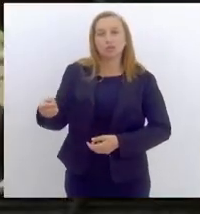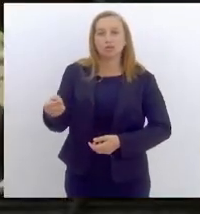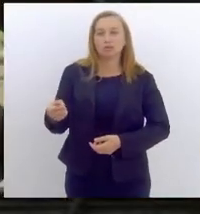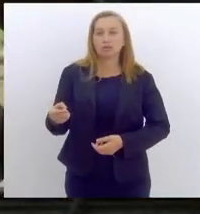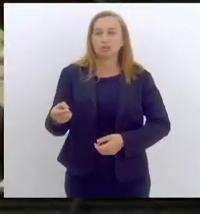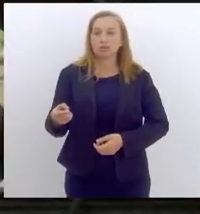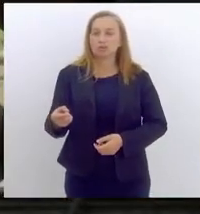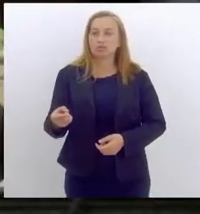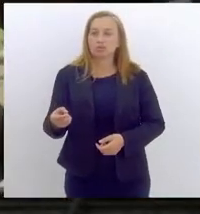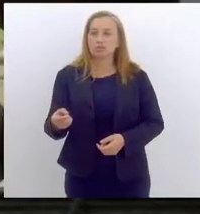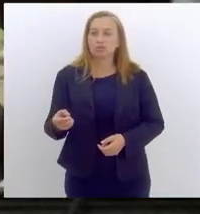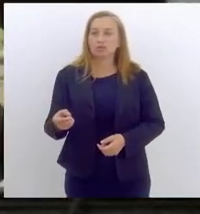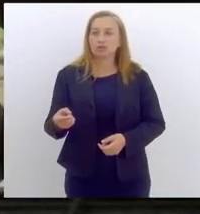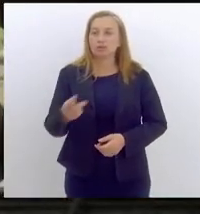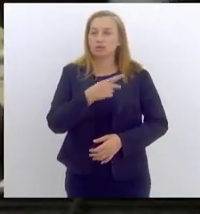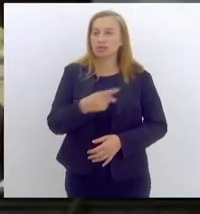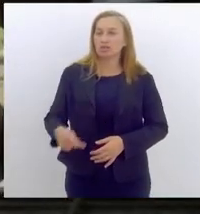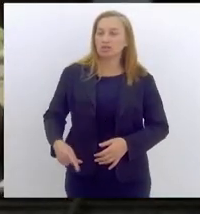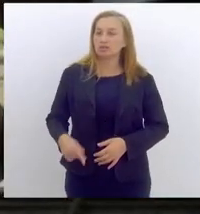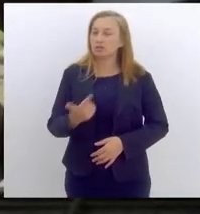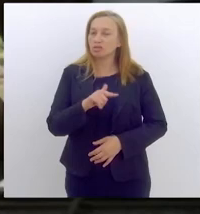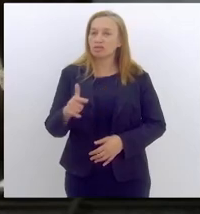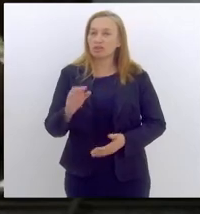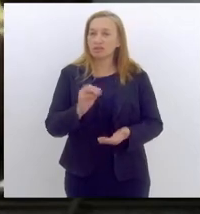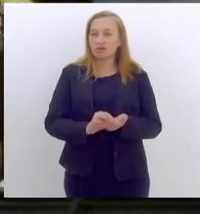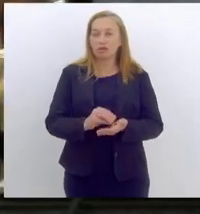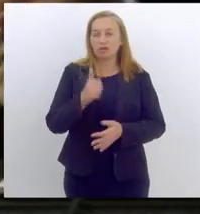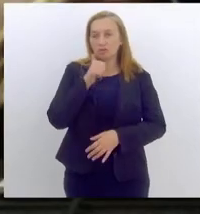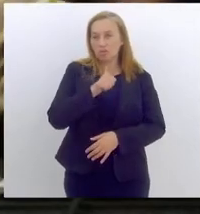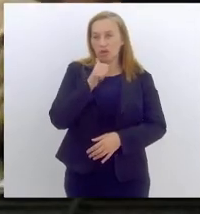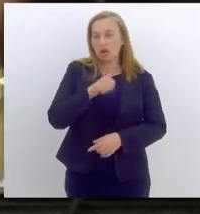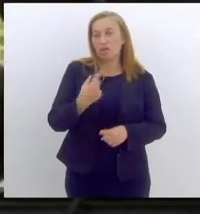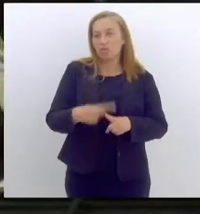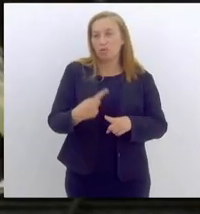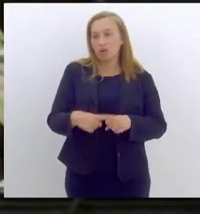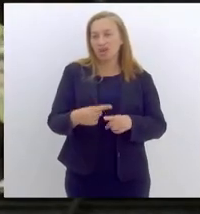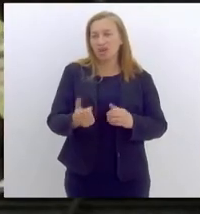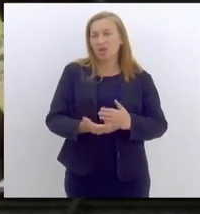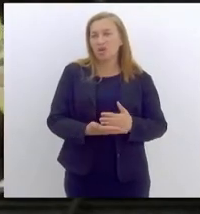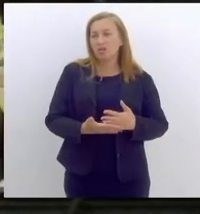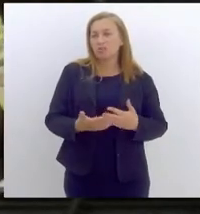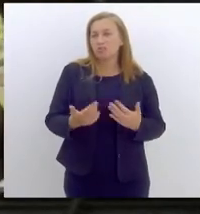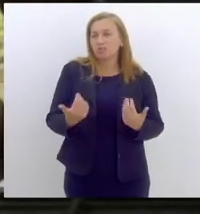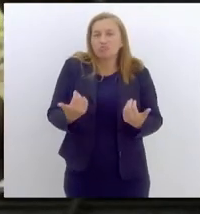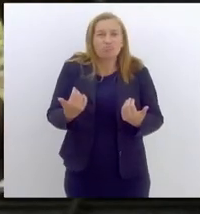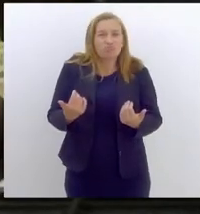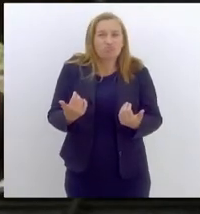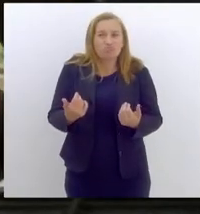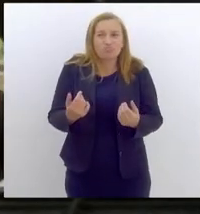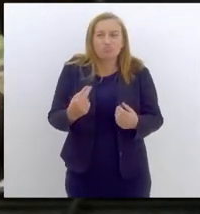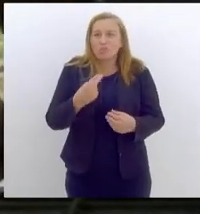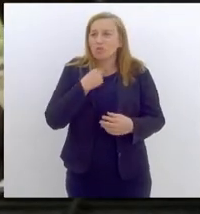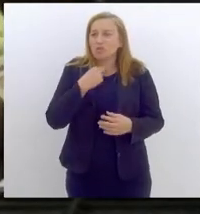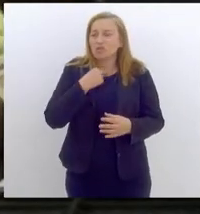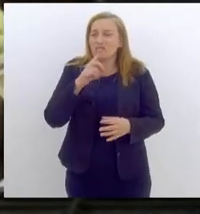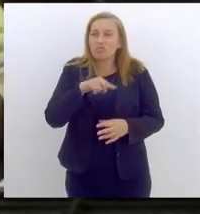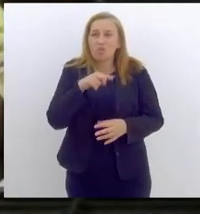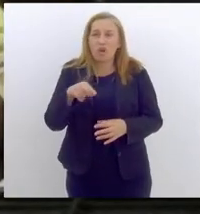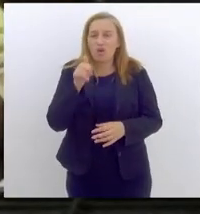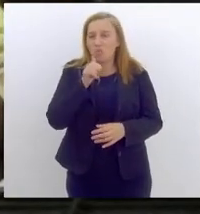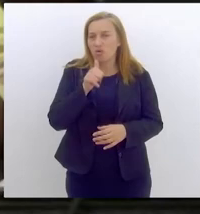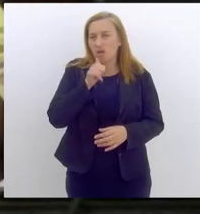não tivessem ausência de mulheres, porque nós não nos víamos sentadas na diretoria desta